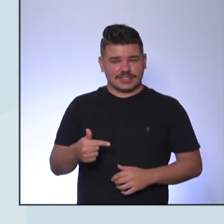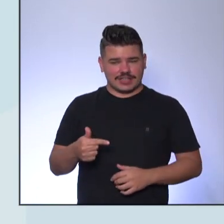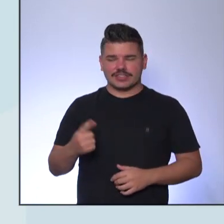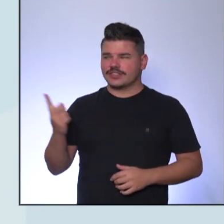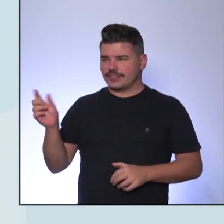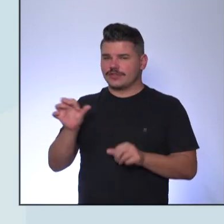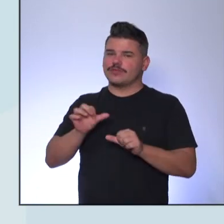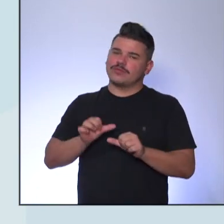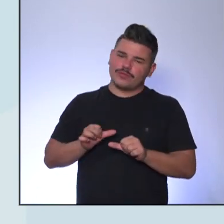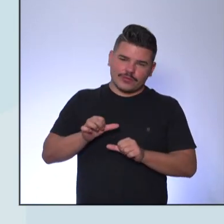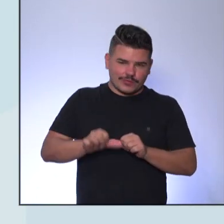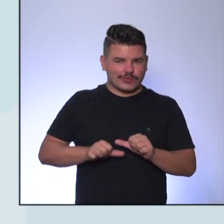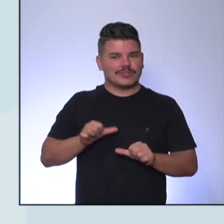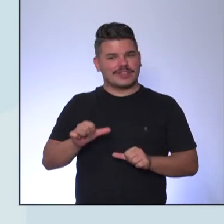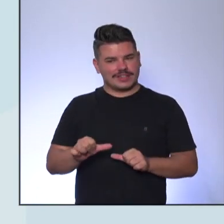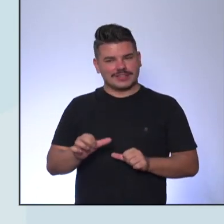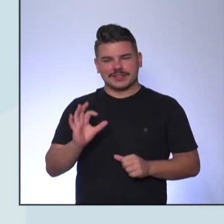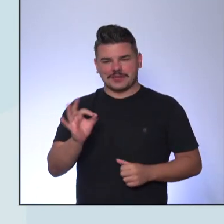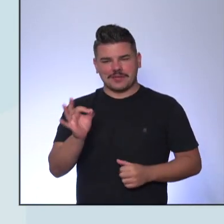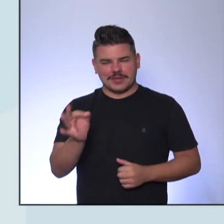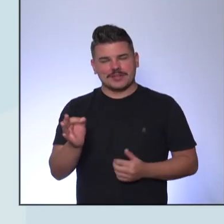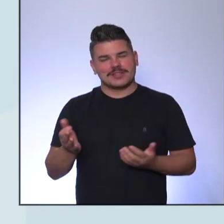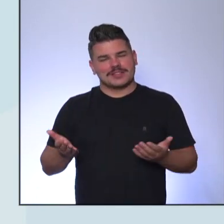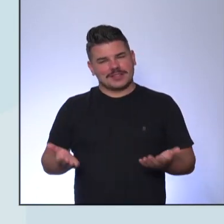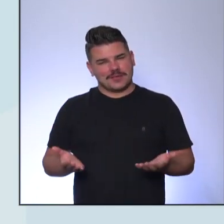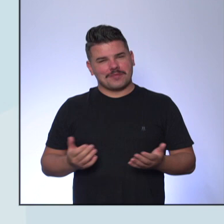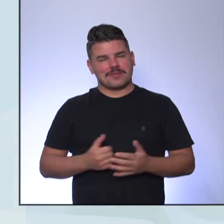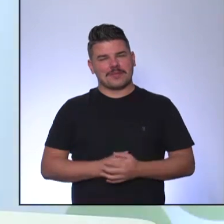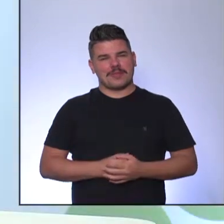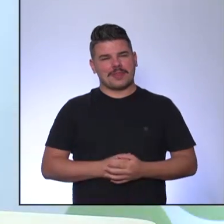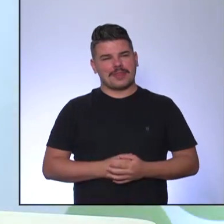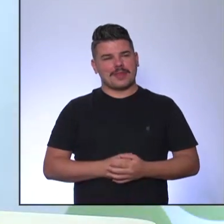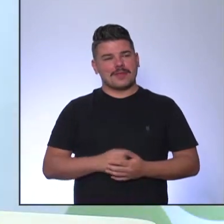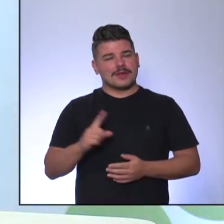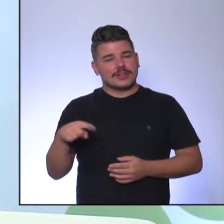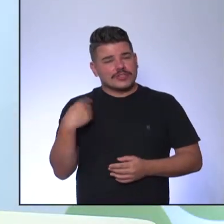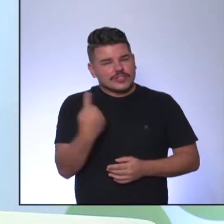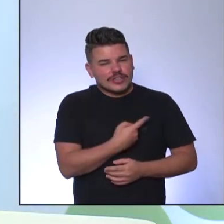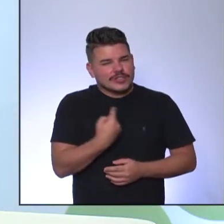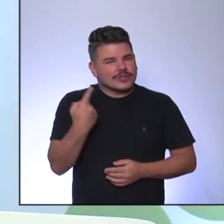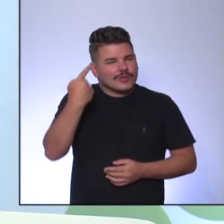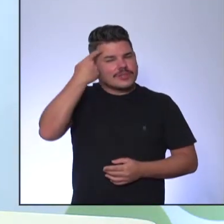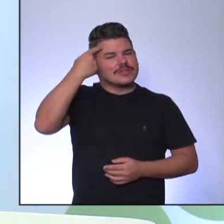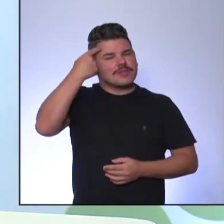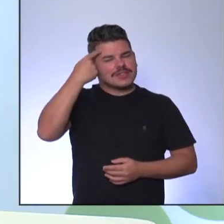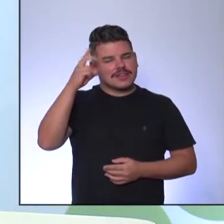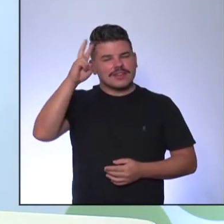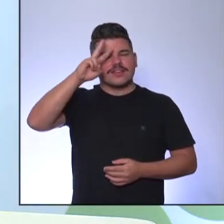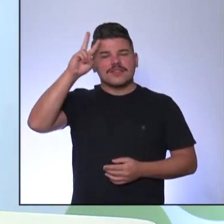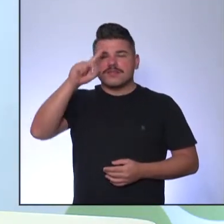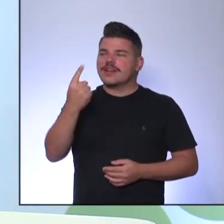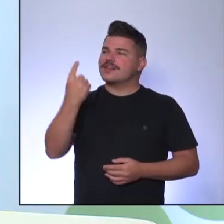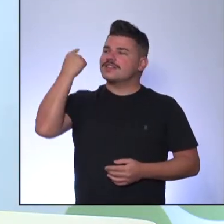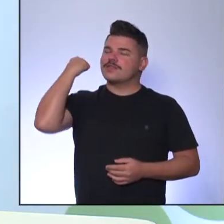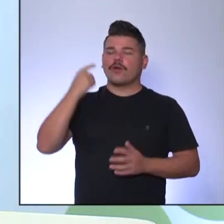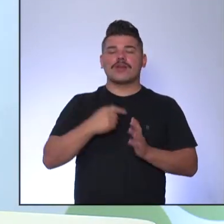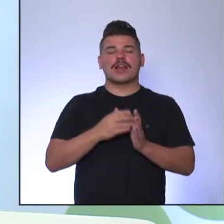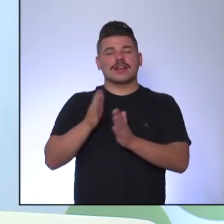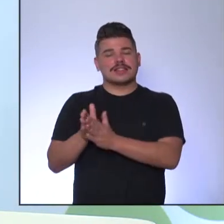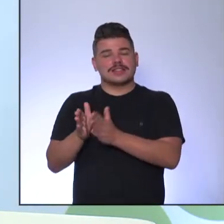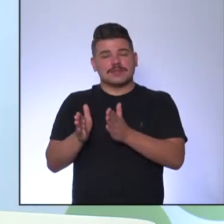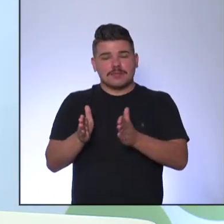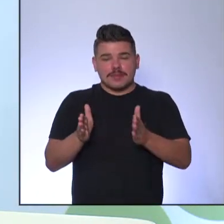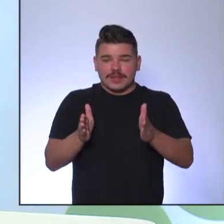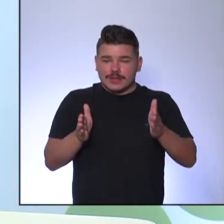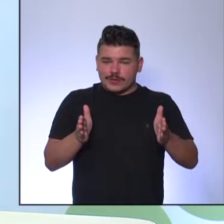grande mudança, né? Então, para que a gente consiga recapitular aí quais eram esses ciclos, vamos